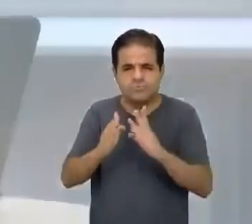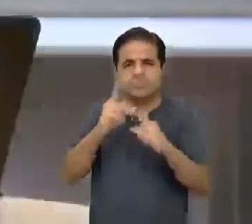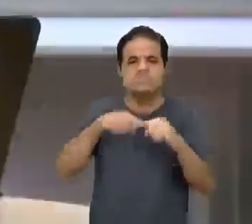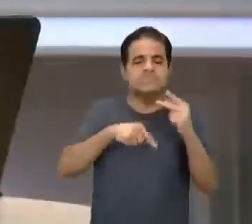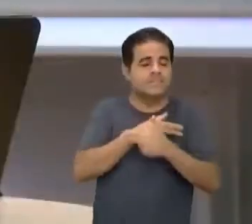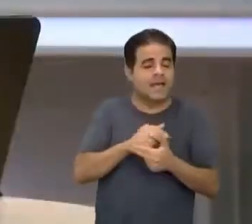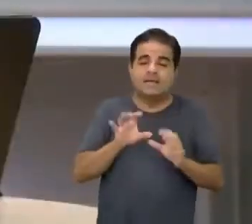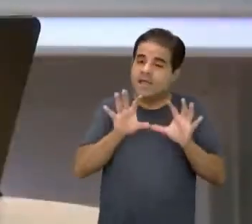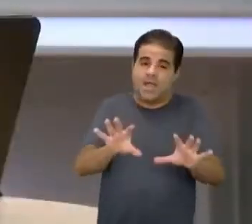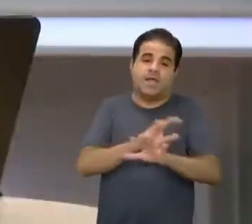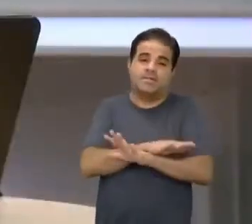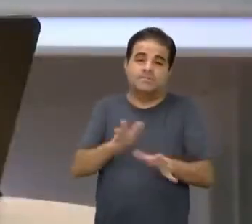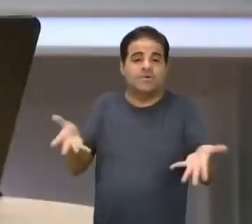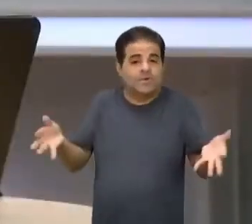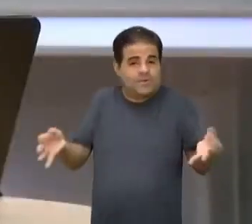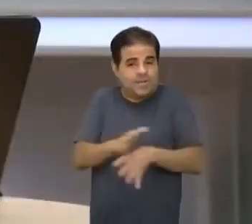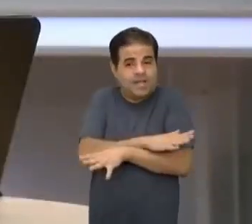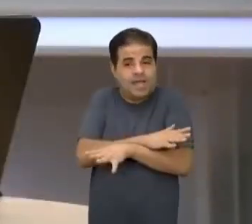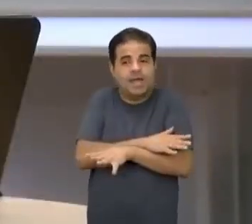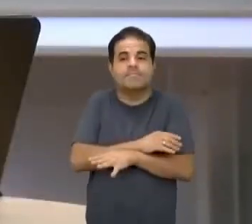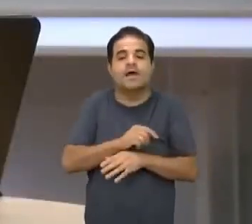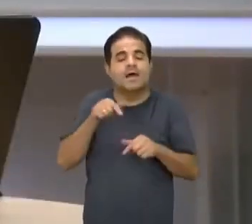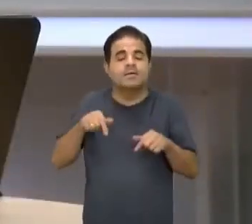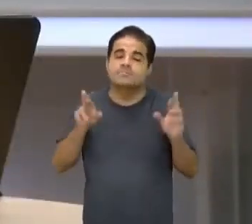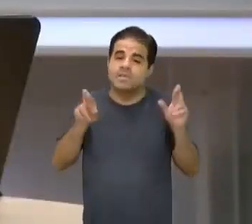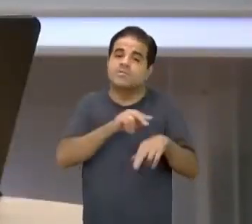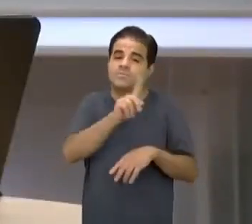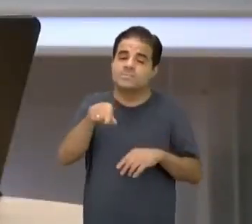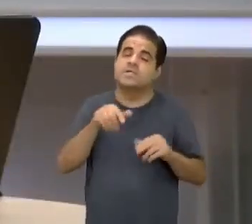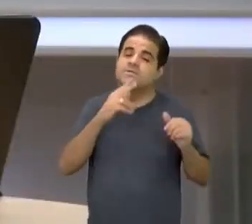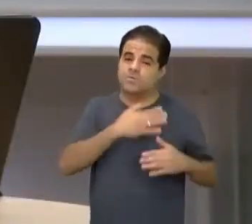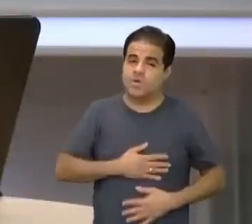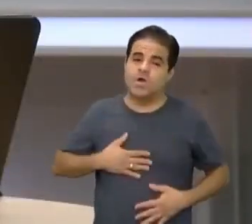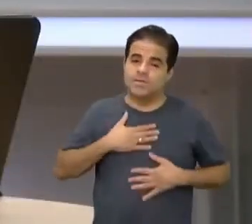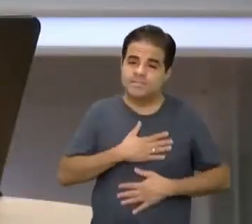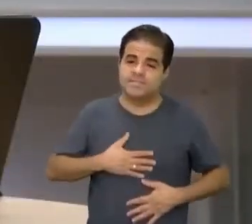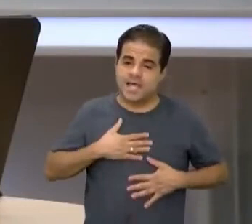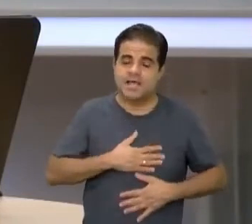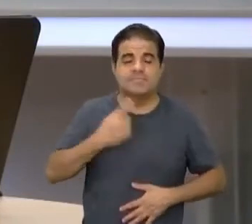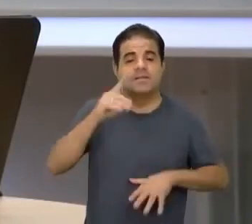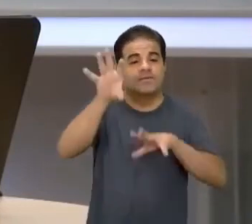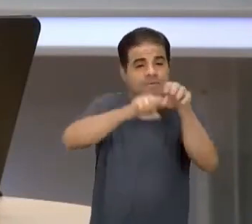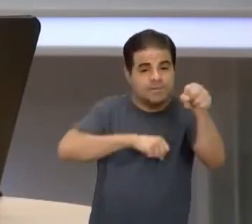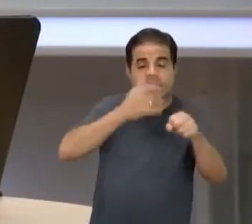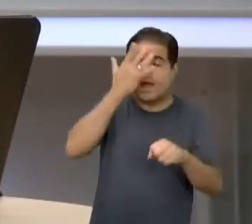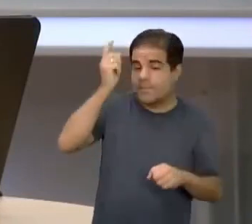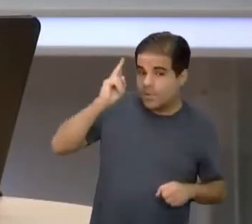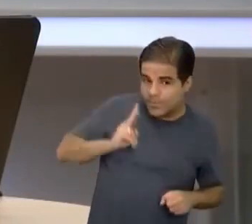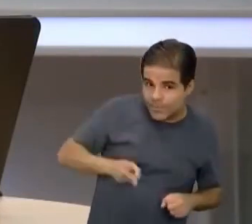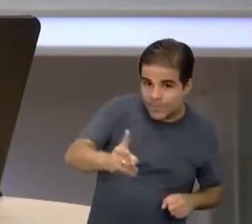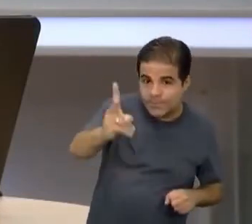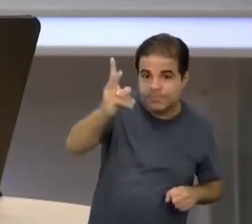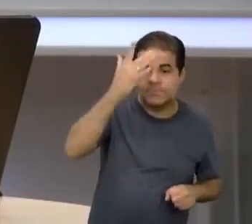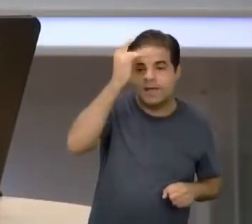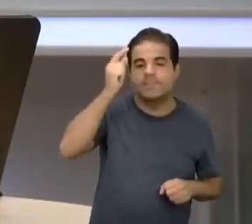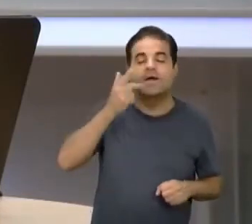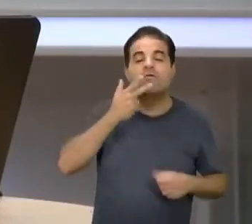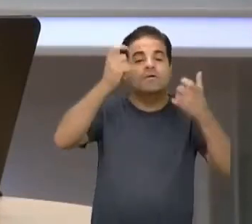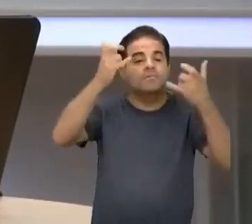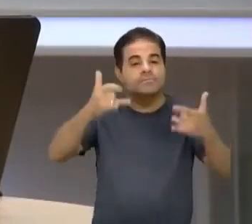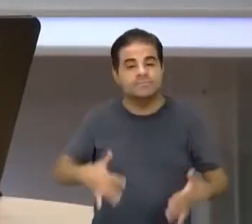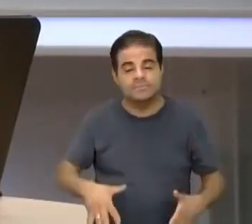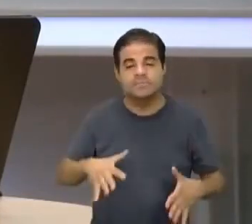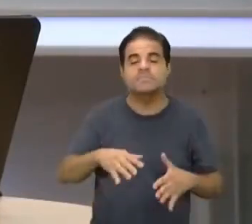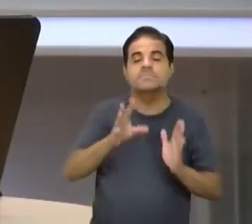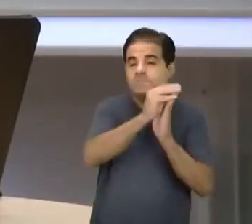É isso, a gente vai encerrar por aqui agora, espero que vocês tenham gostado dessa primeira formação, amanhã tem mais, amanhã eu já vou falar, né,